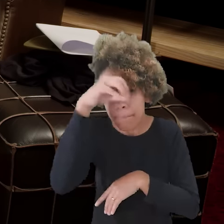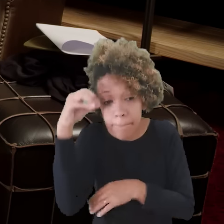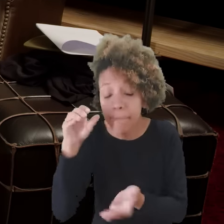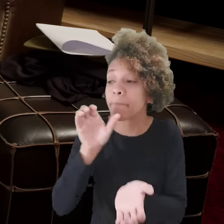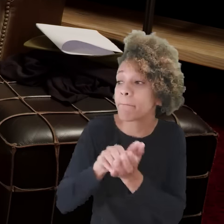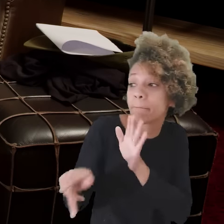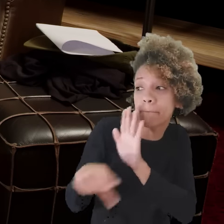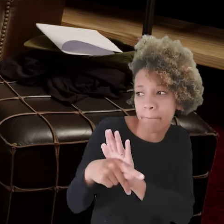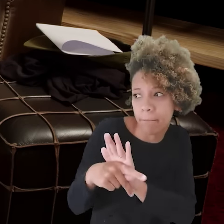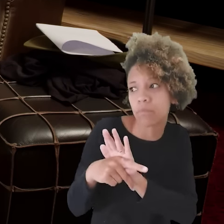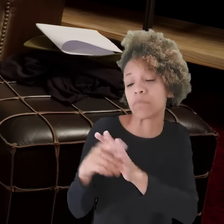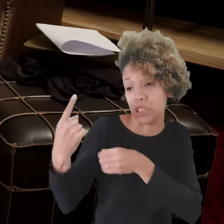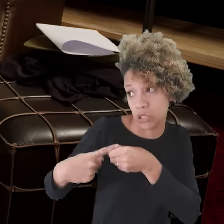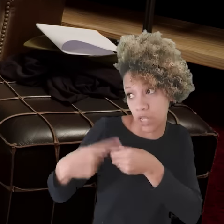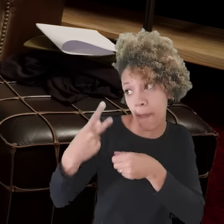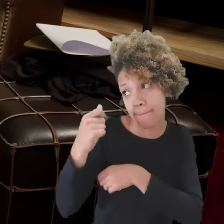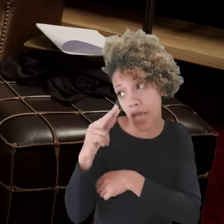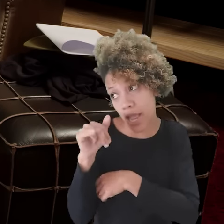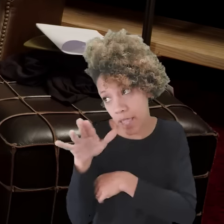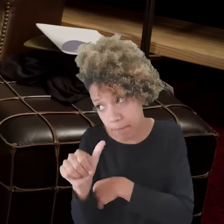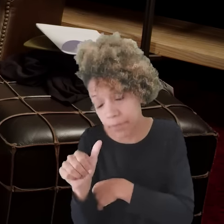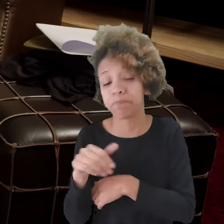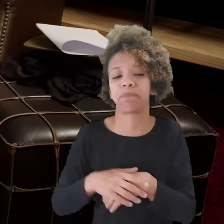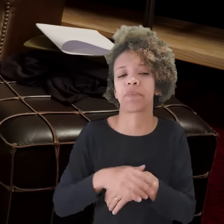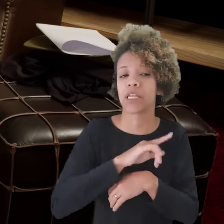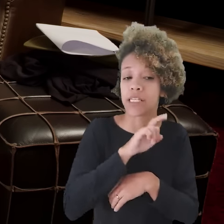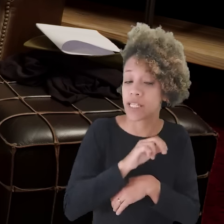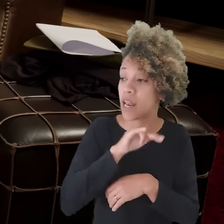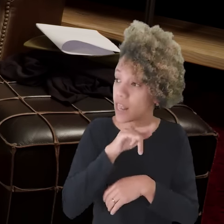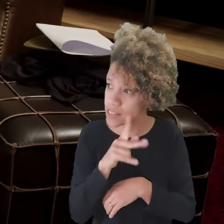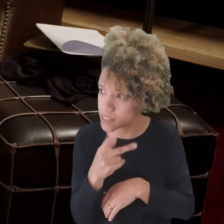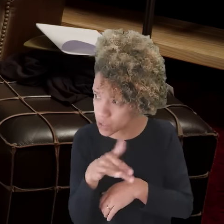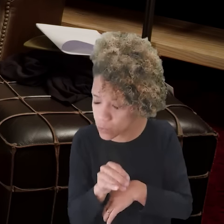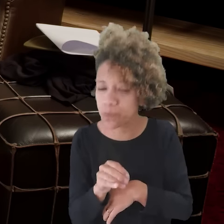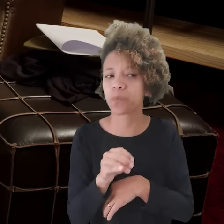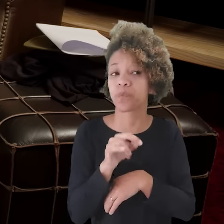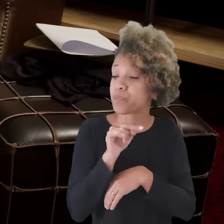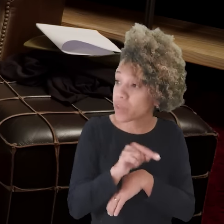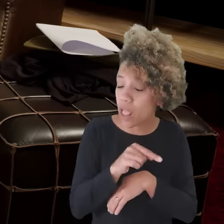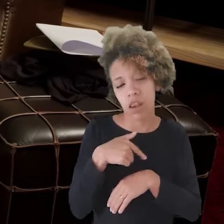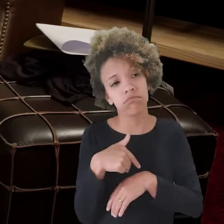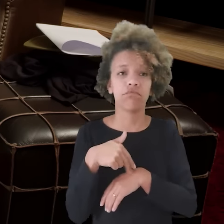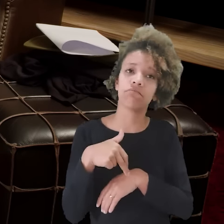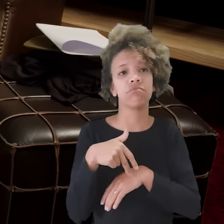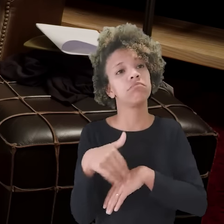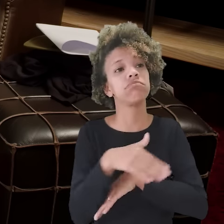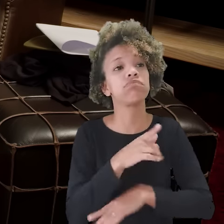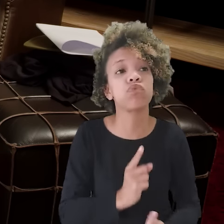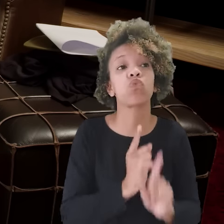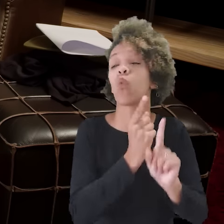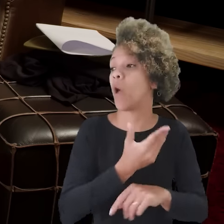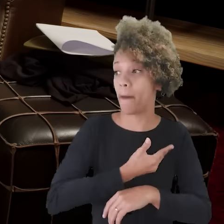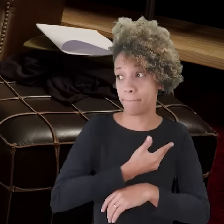Matuto do Nordestino no interior de Pernambuco da Paraíba Esse é o Zé Lezinho os lelezinho ele tá andando